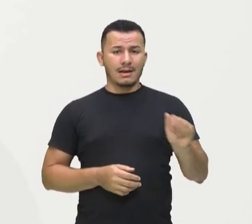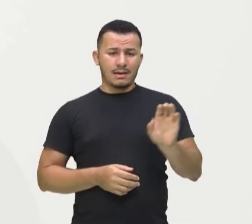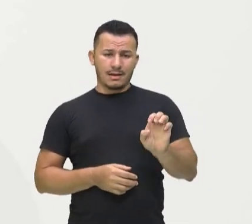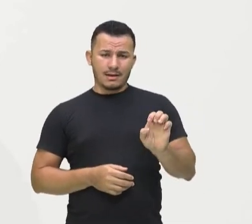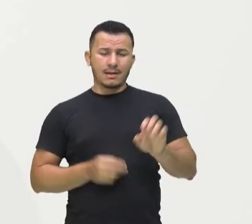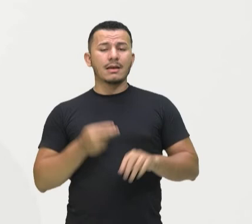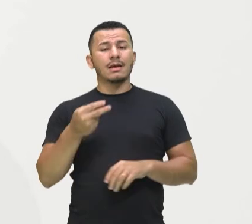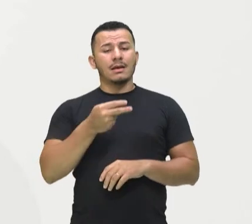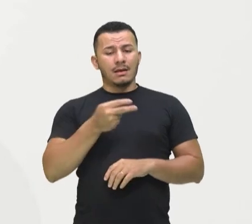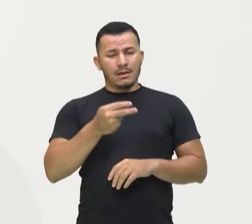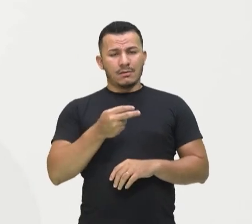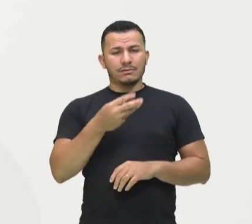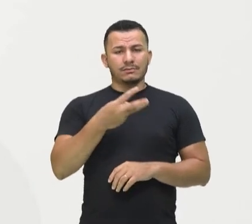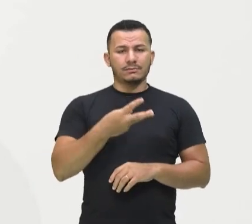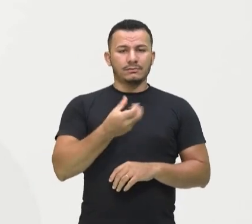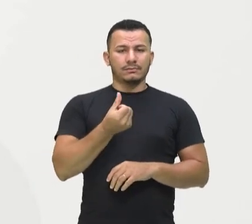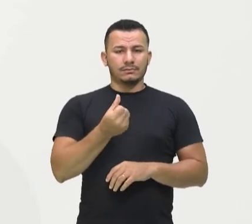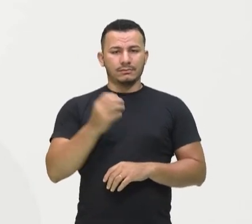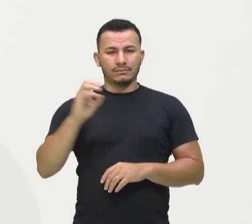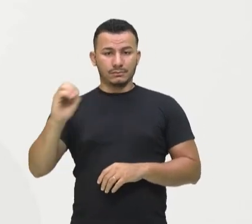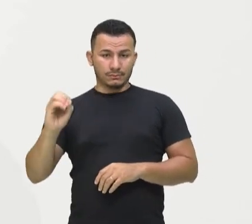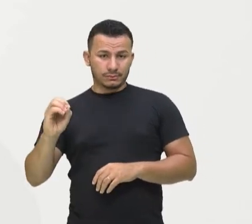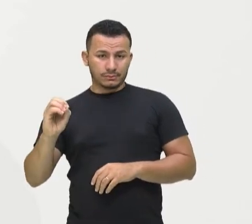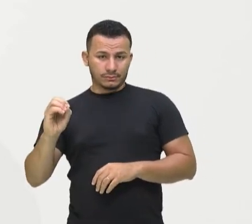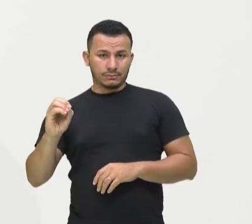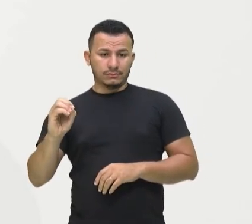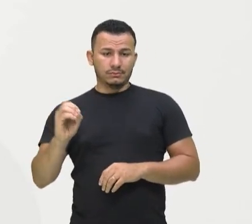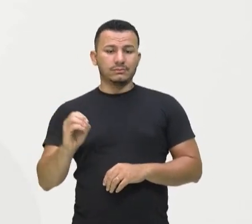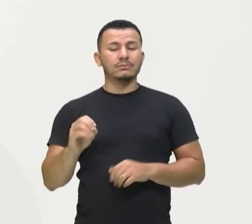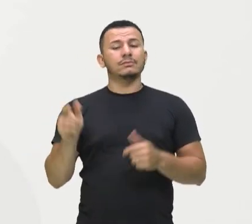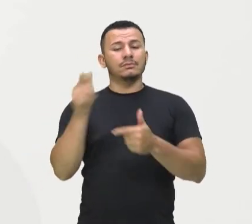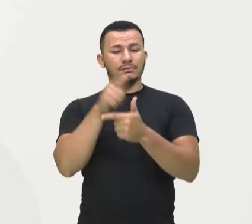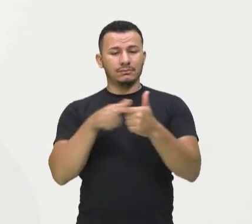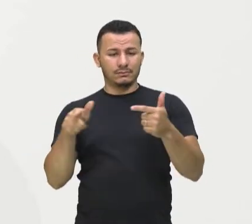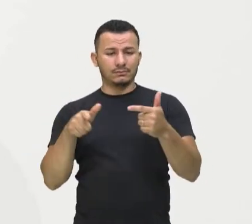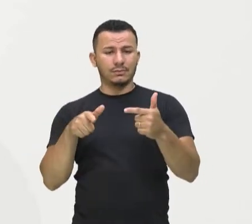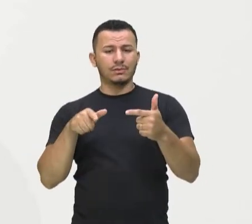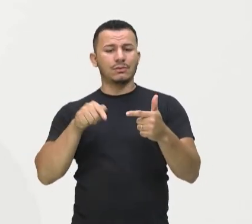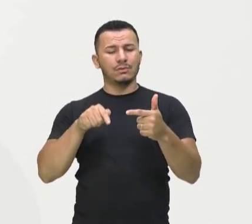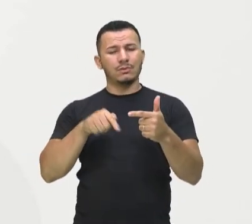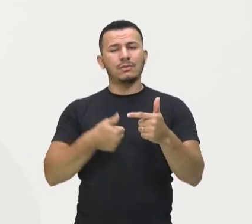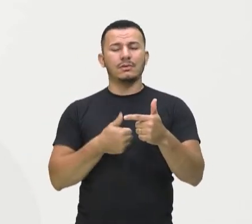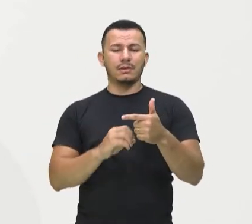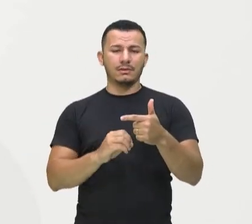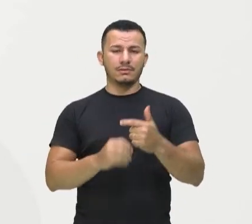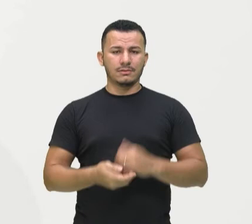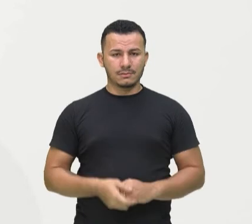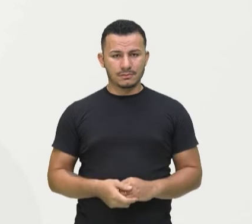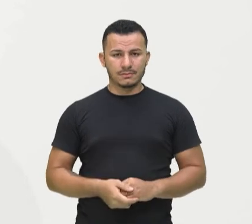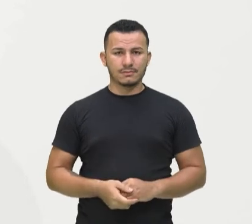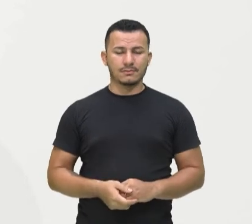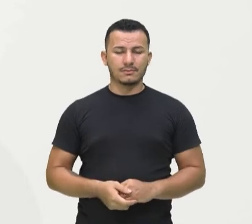igual 360 graus dividido